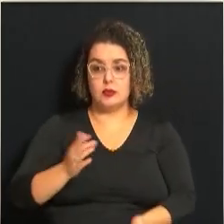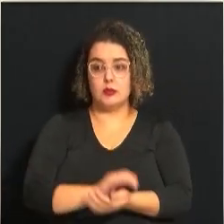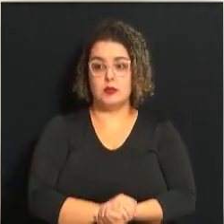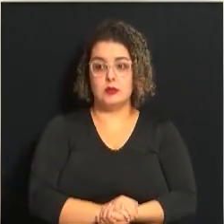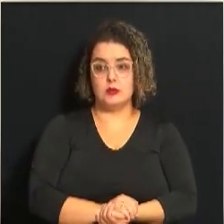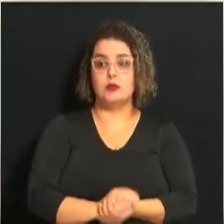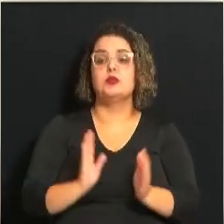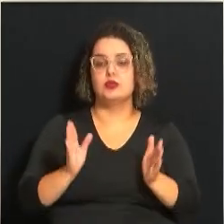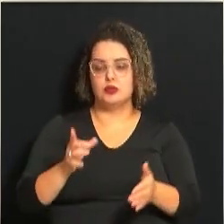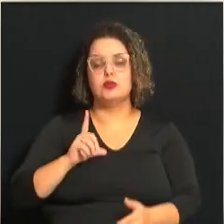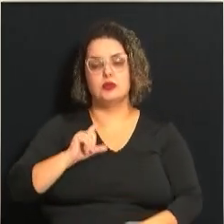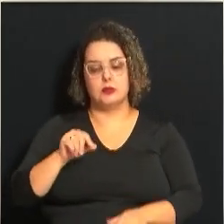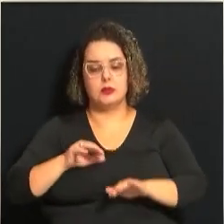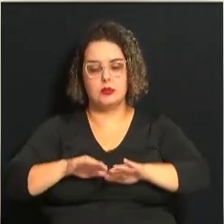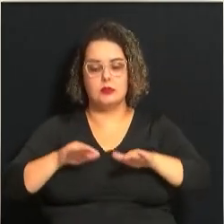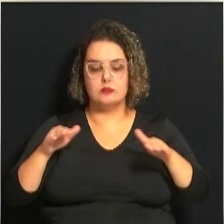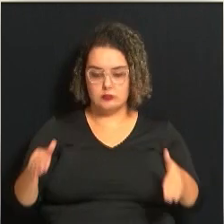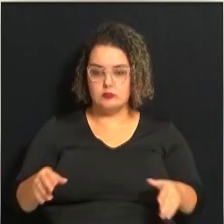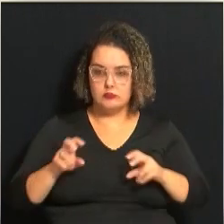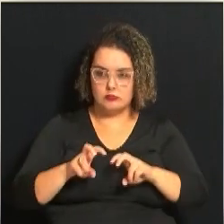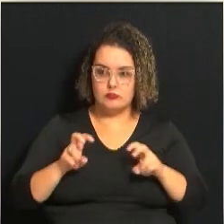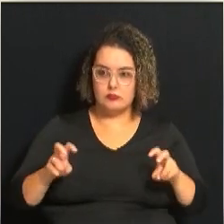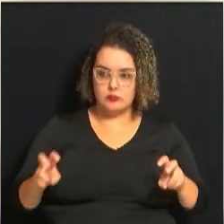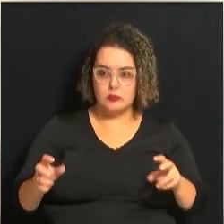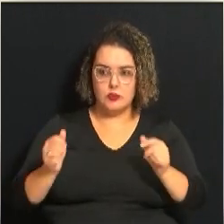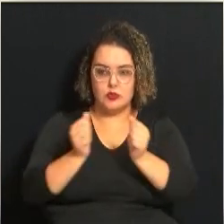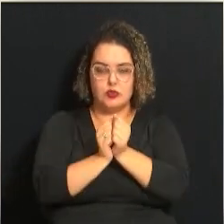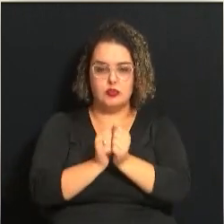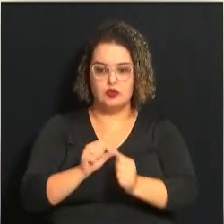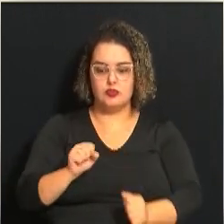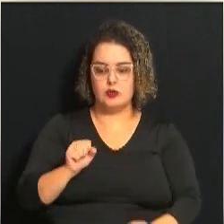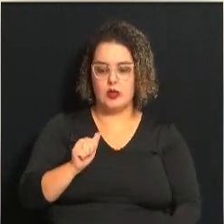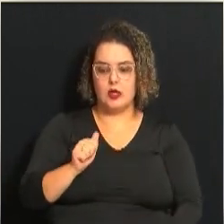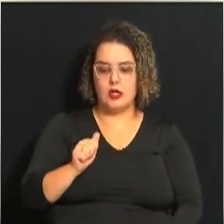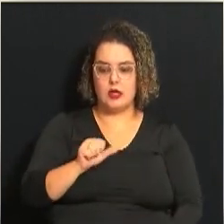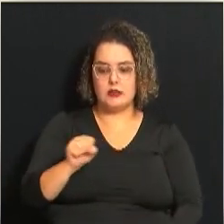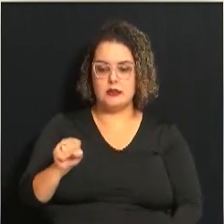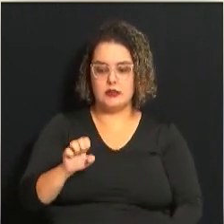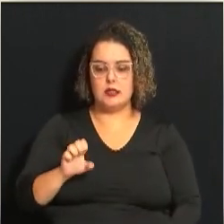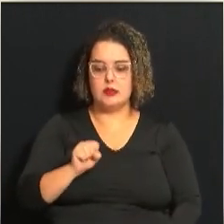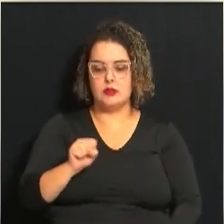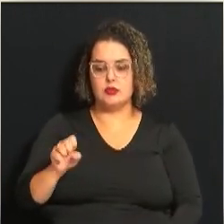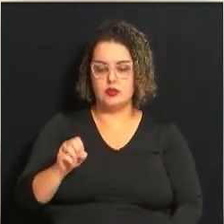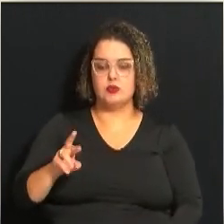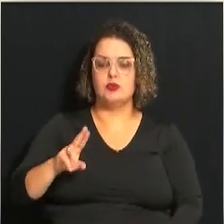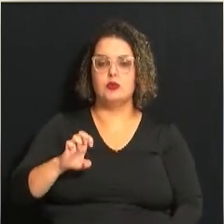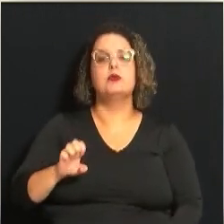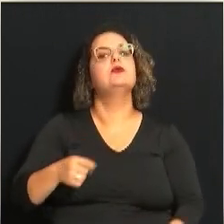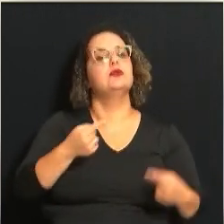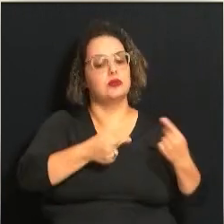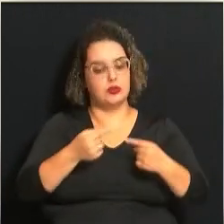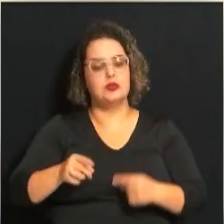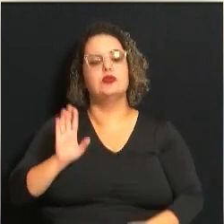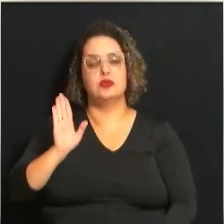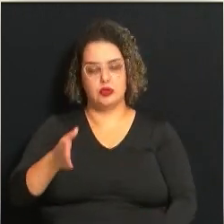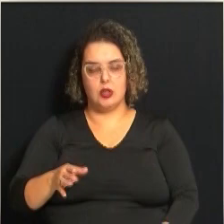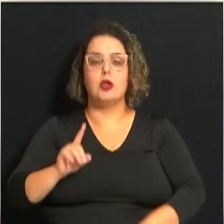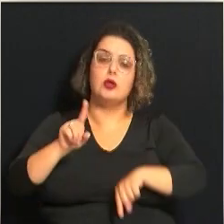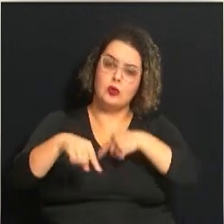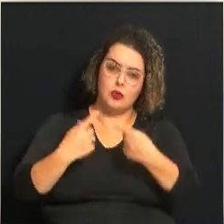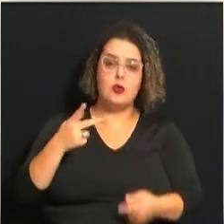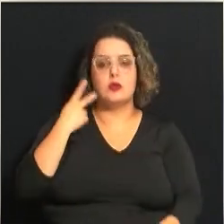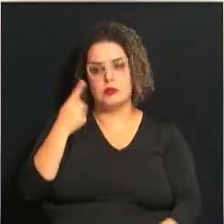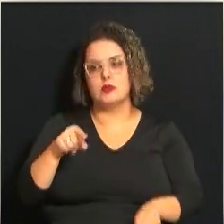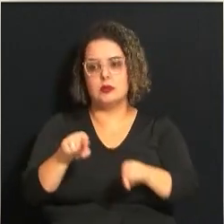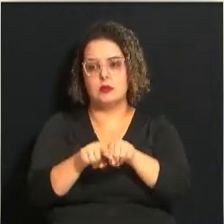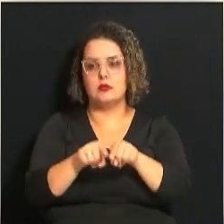dessa mesa, né, com os assessores aqui, já vamos debater alguma coisa assim nesse sentido, né, e com outros vereadores, né, a gente tem uma